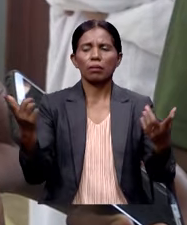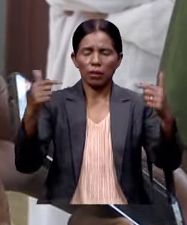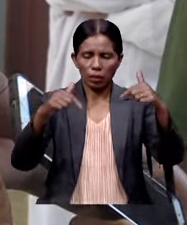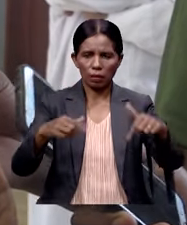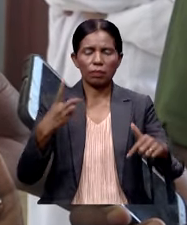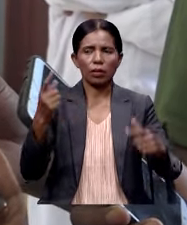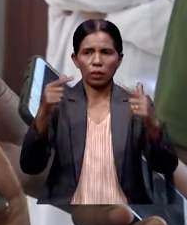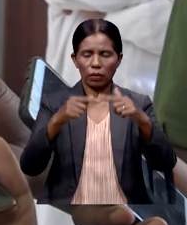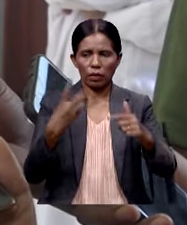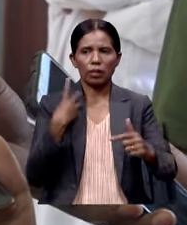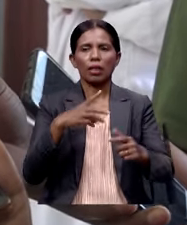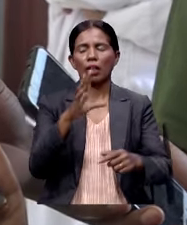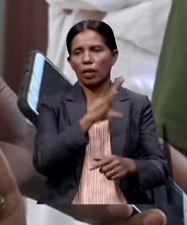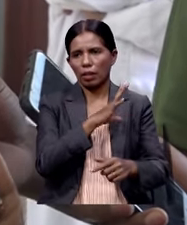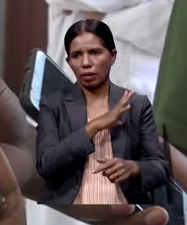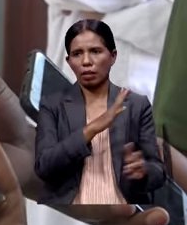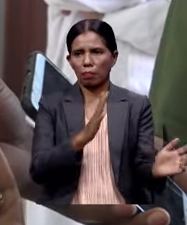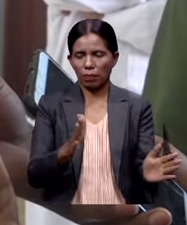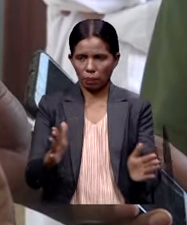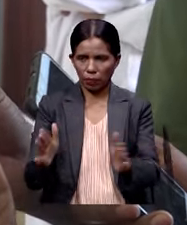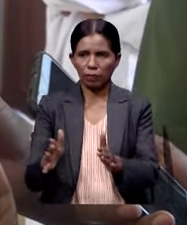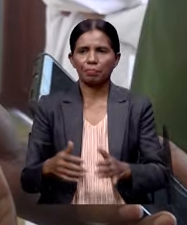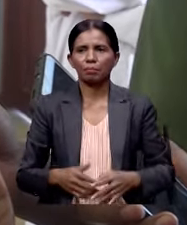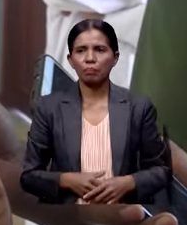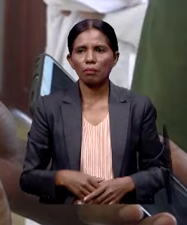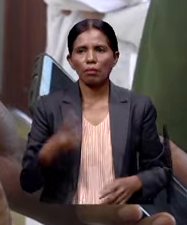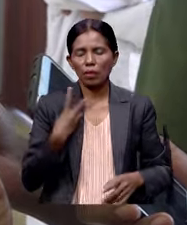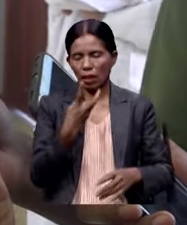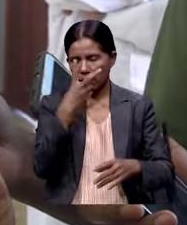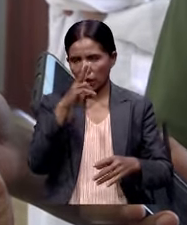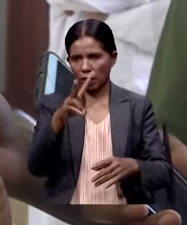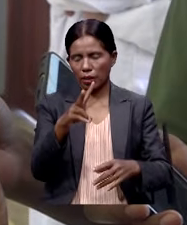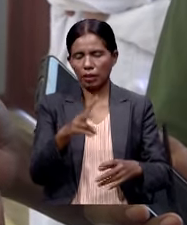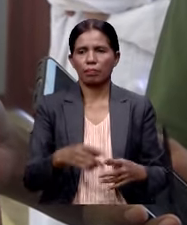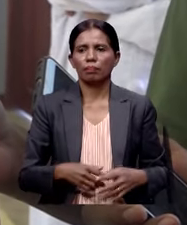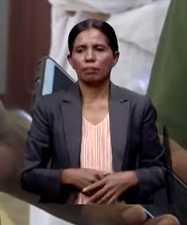rela confirmação. E cuxo. Preparativos, isso é em e mire,